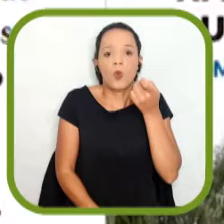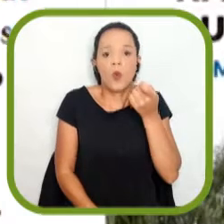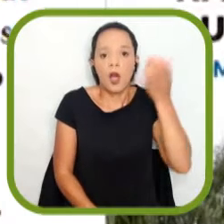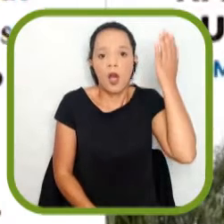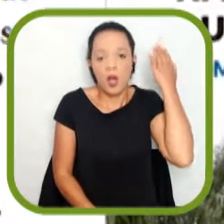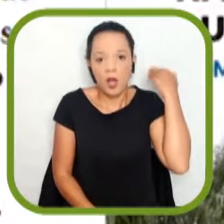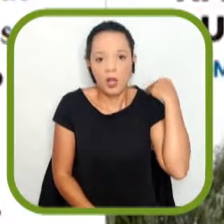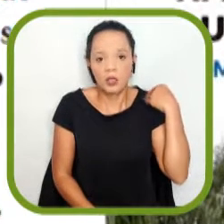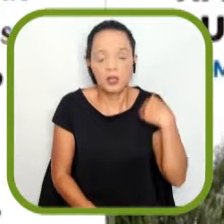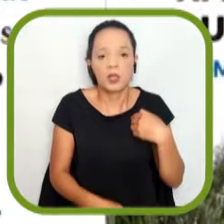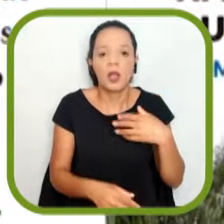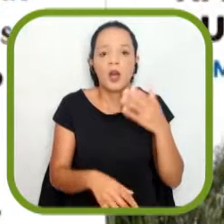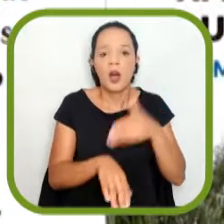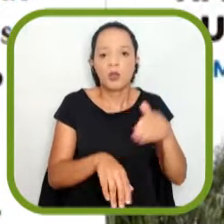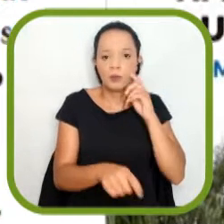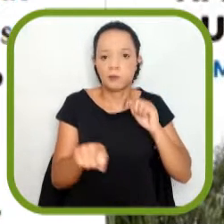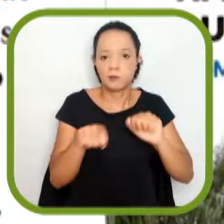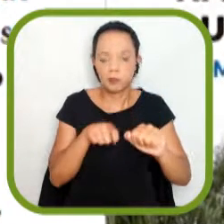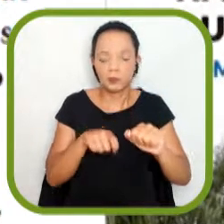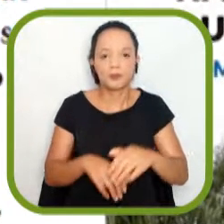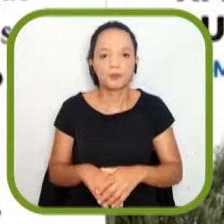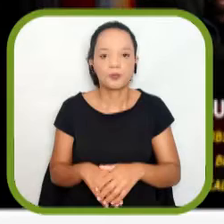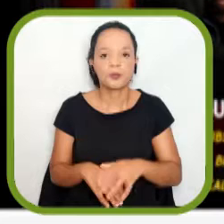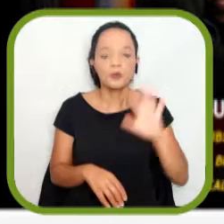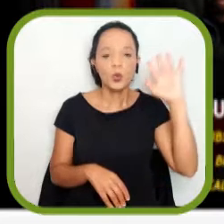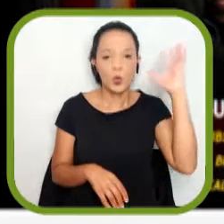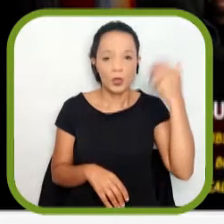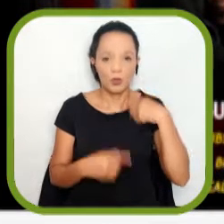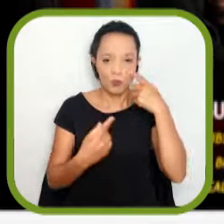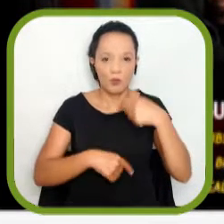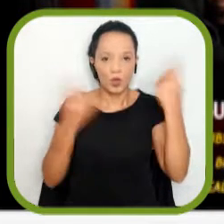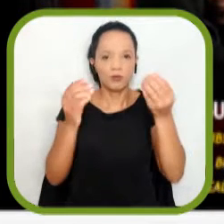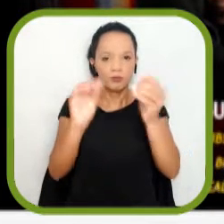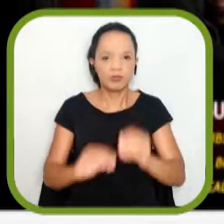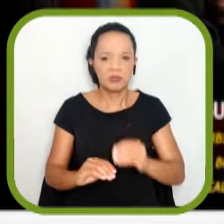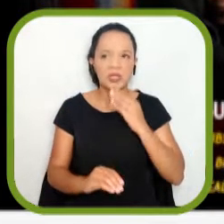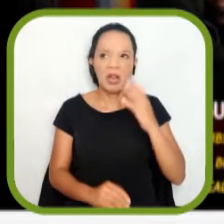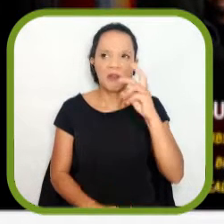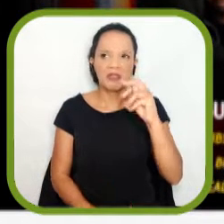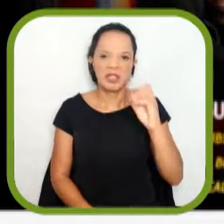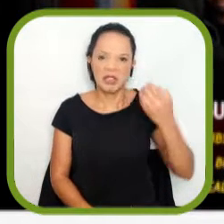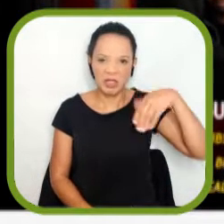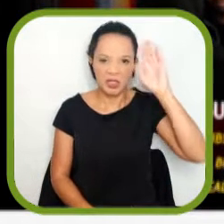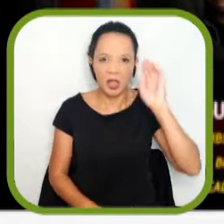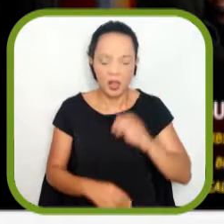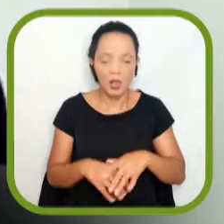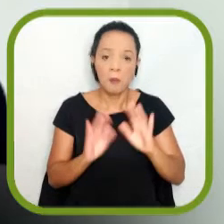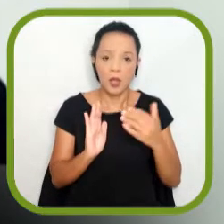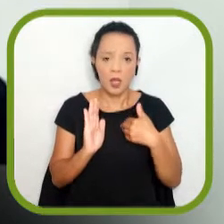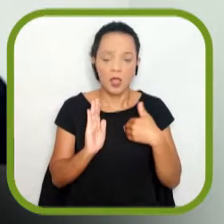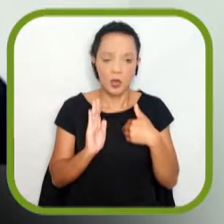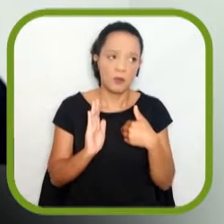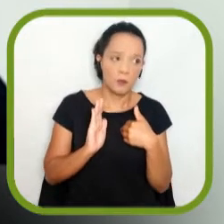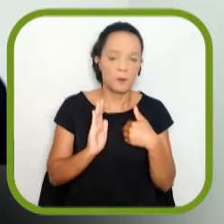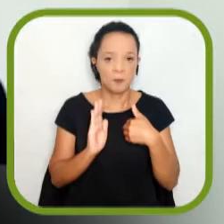estava quase no regime inquisitorial. Devo dizer que eu, quando lancei isso, eu tinha 30 e pico anos, mas